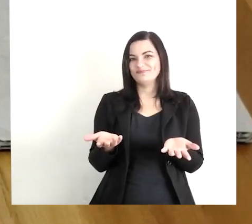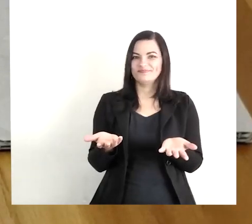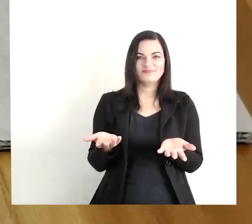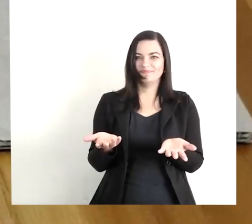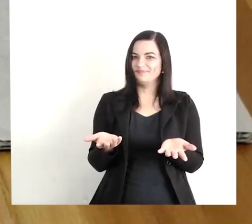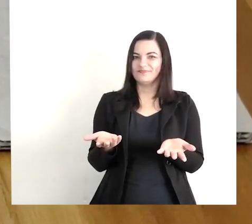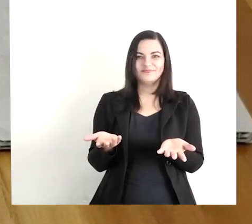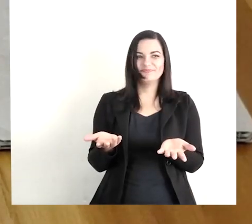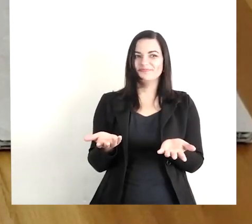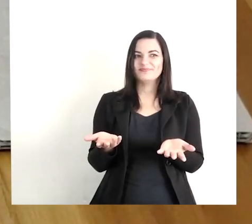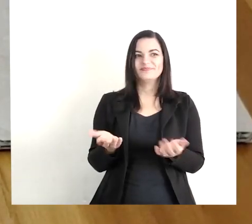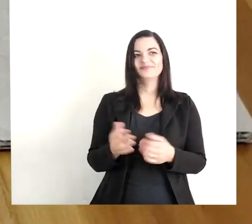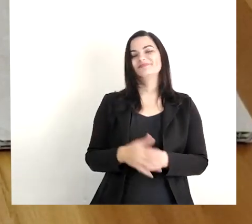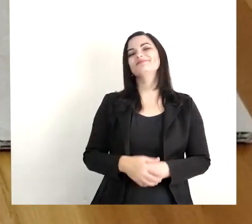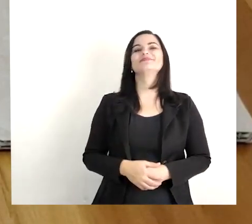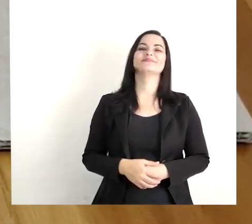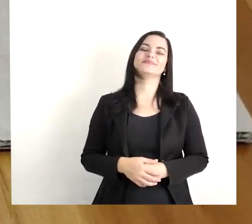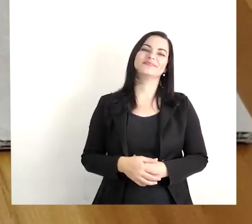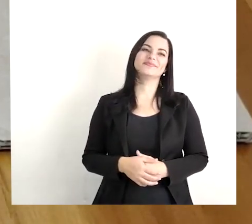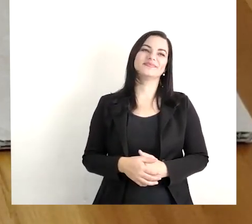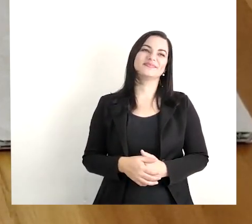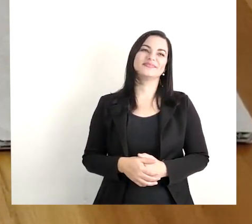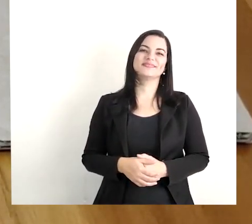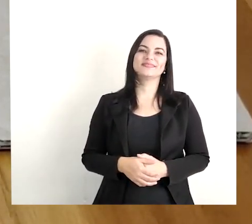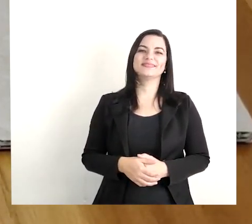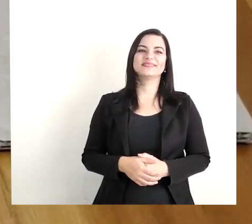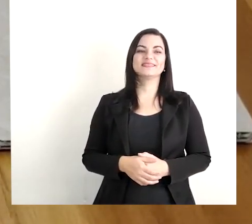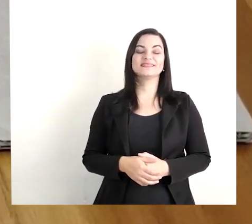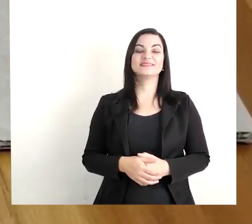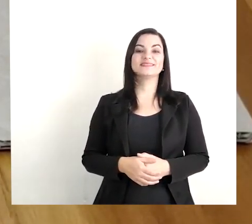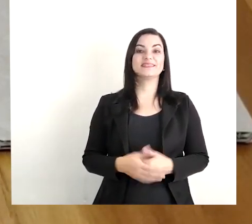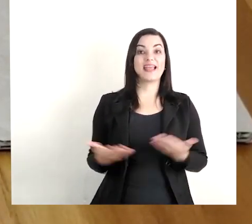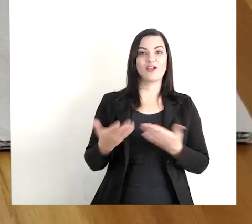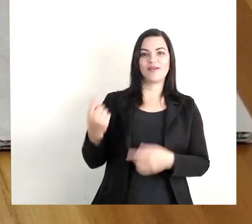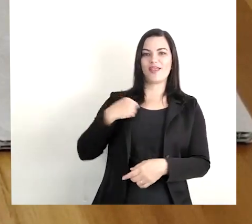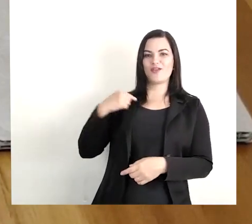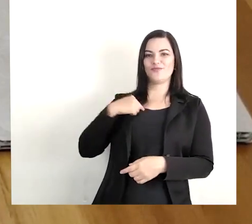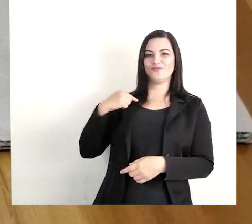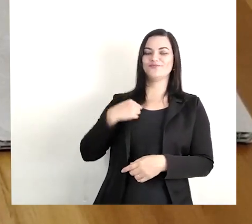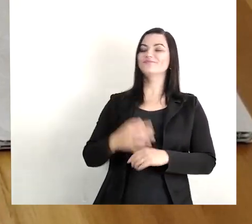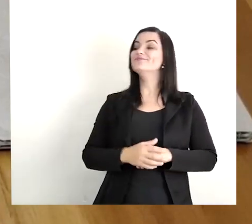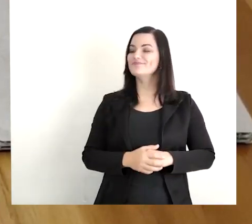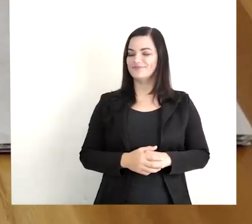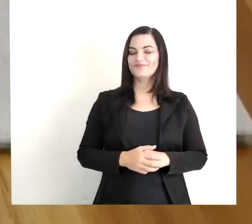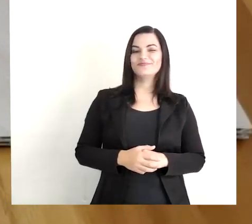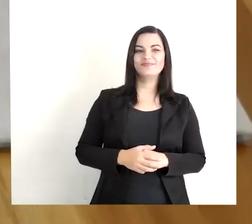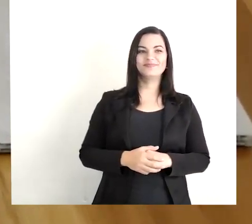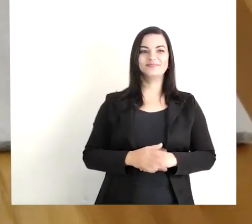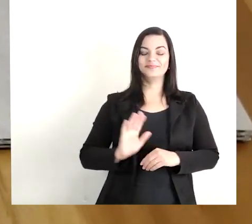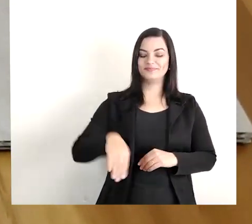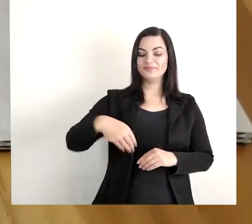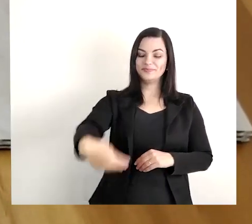Ah, o risonho. Vira, e agora é minha vez.